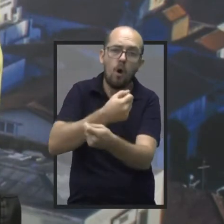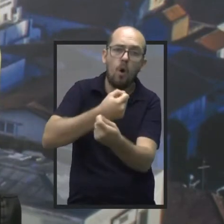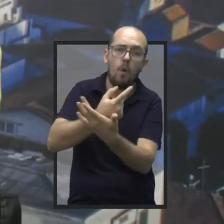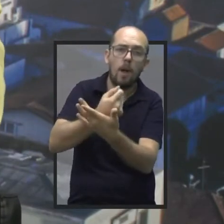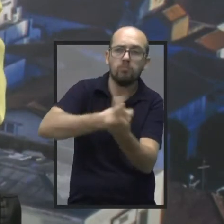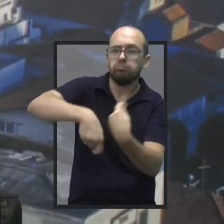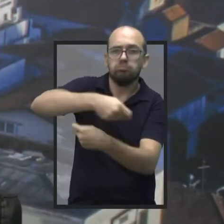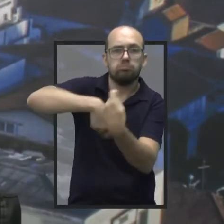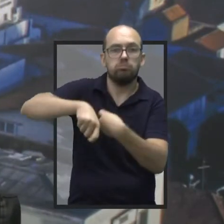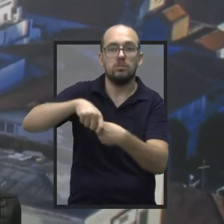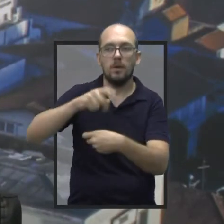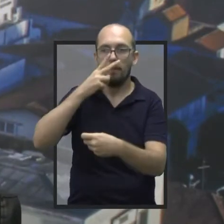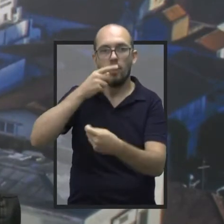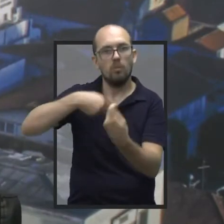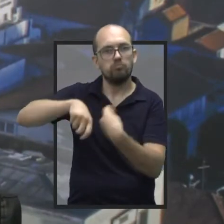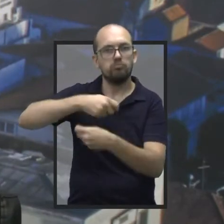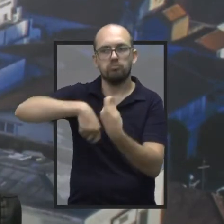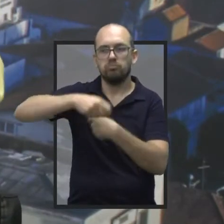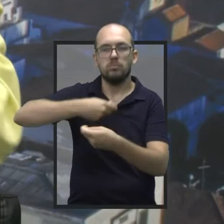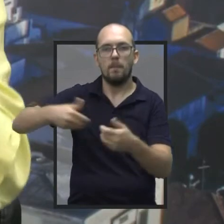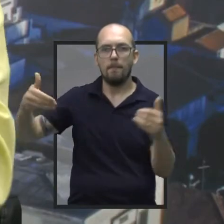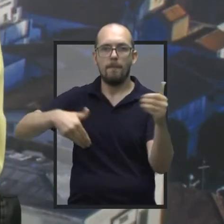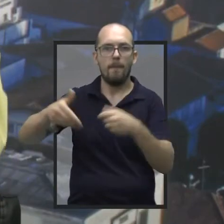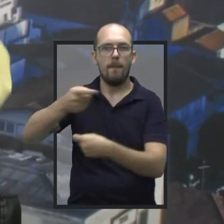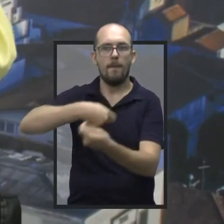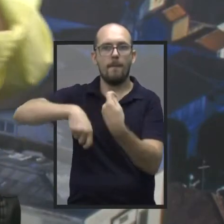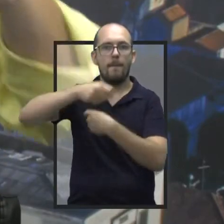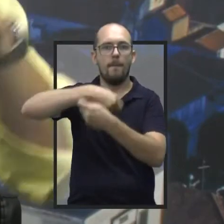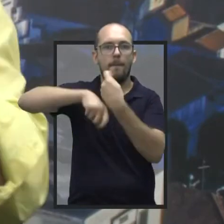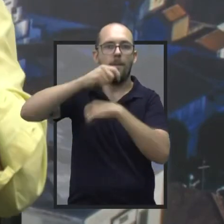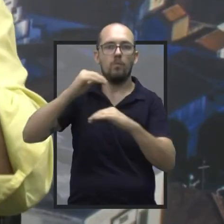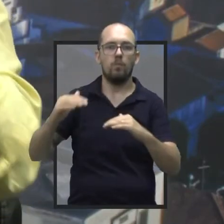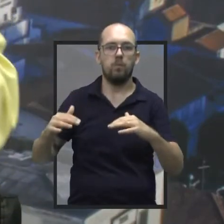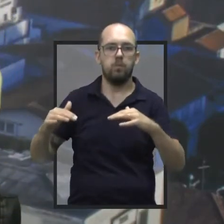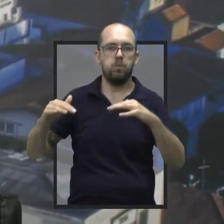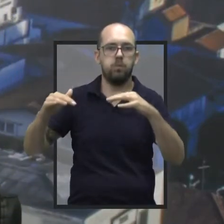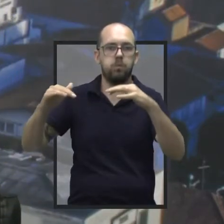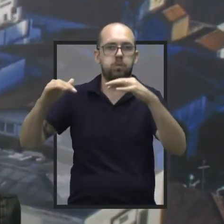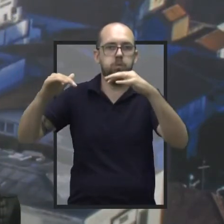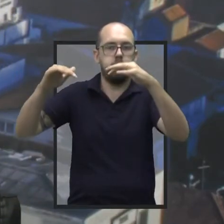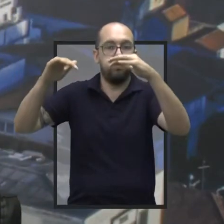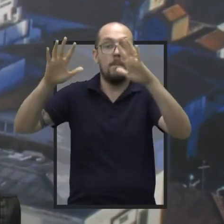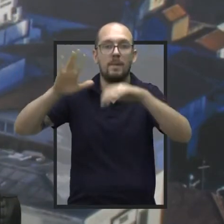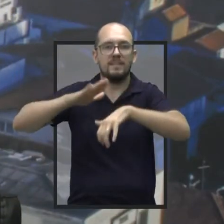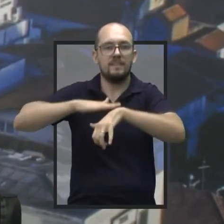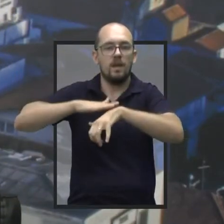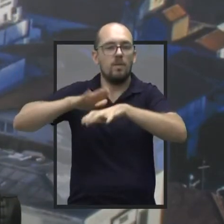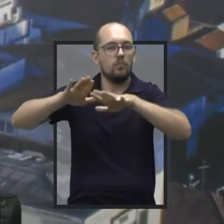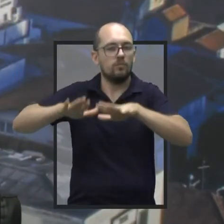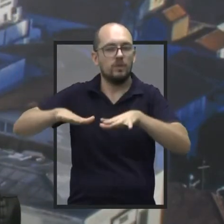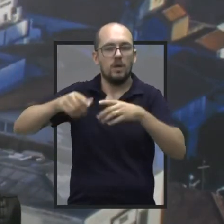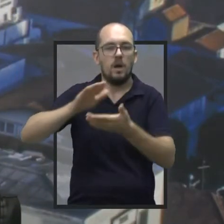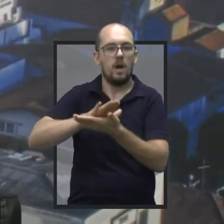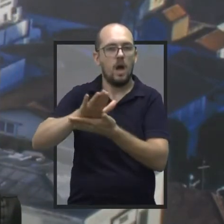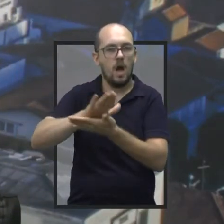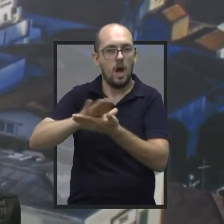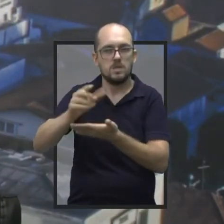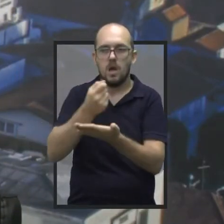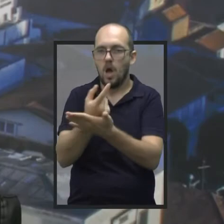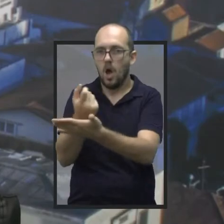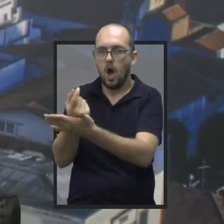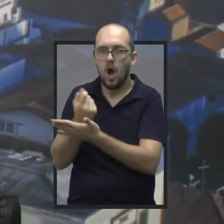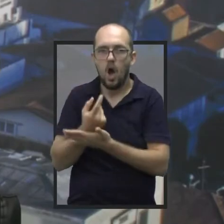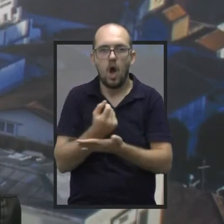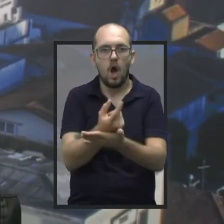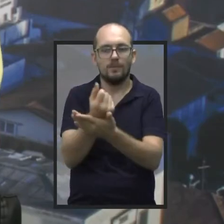nosso comércio, a gente mantém essa população do entorno mais tempo na nossa cidade, mais tempo consumindo, mais